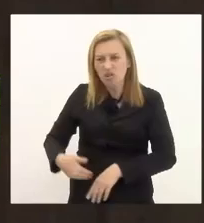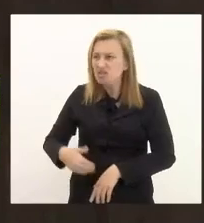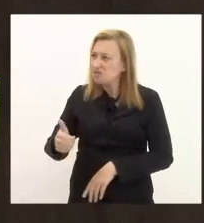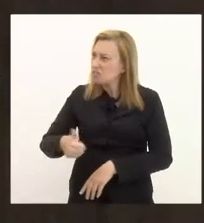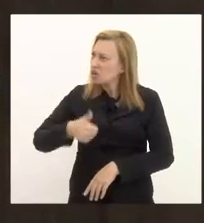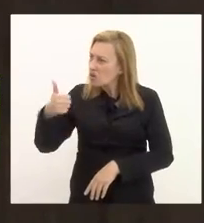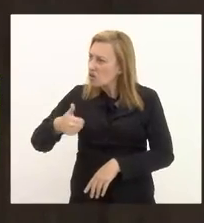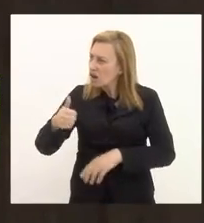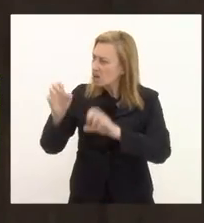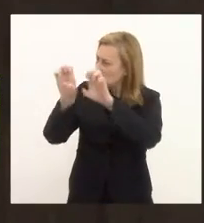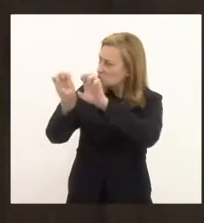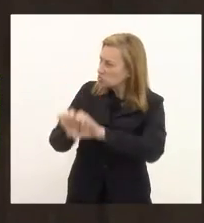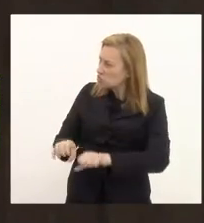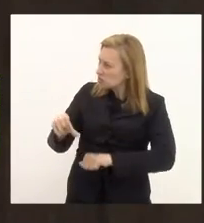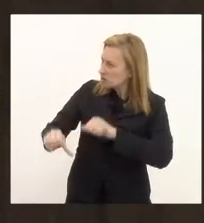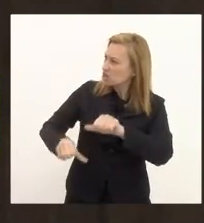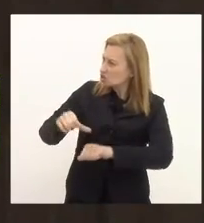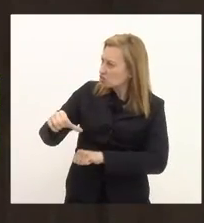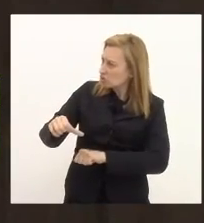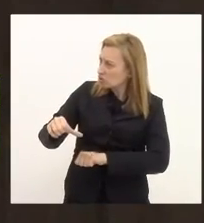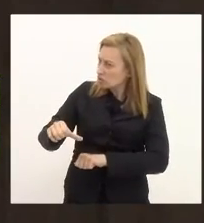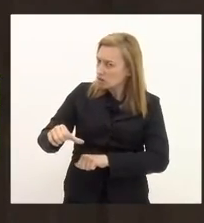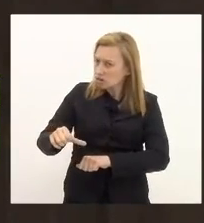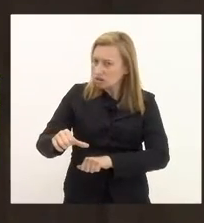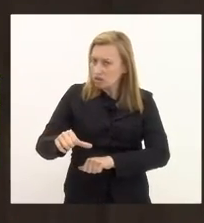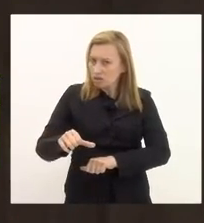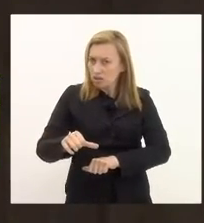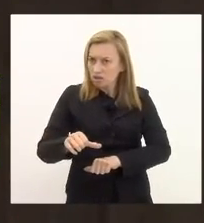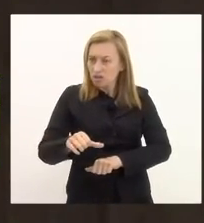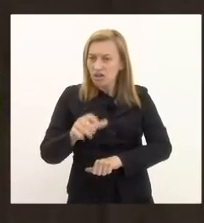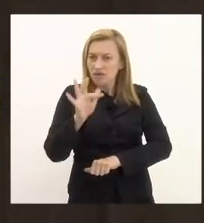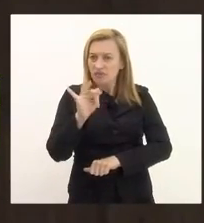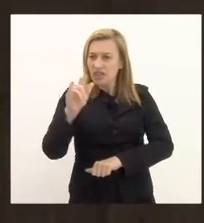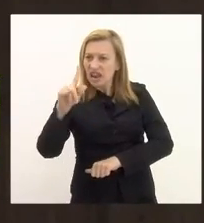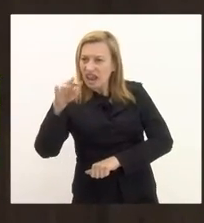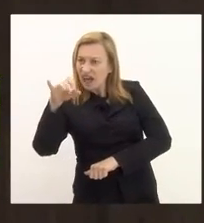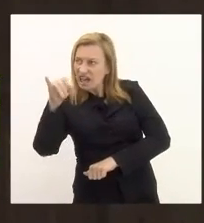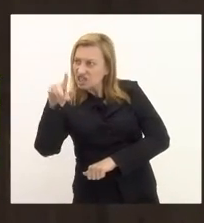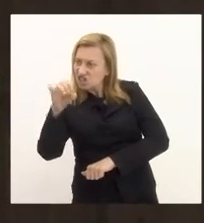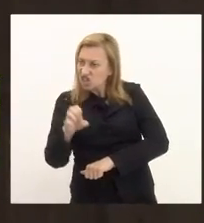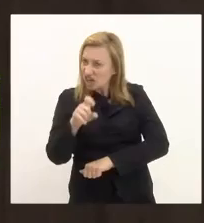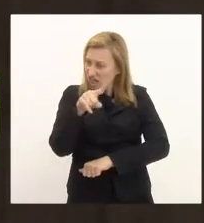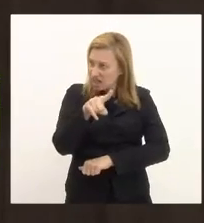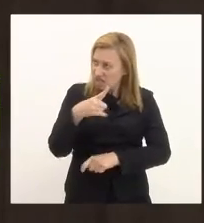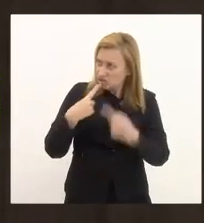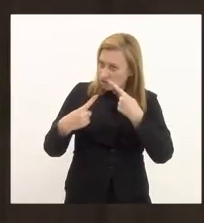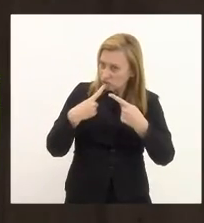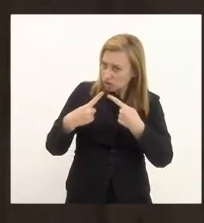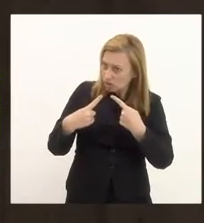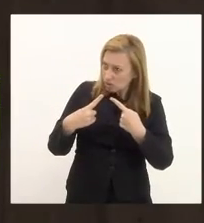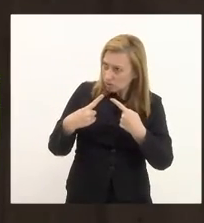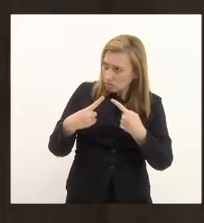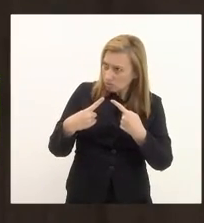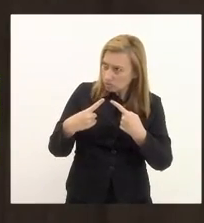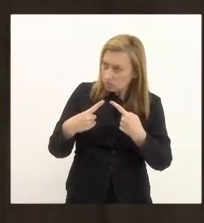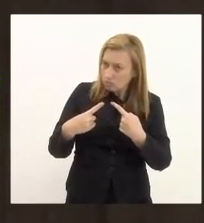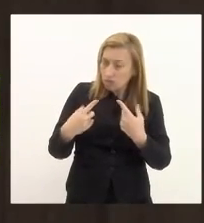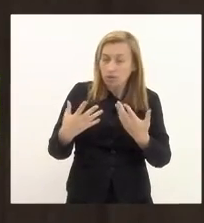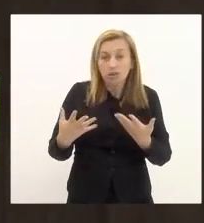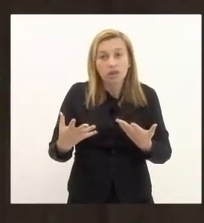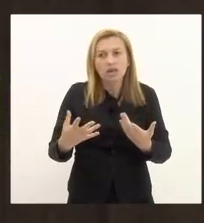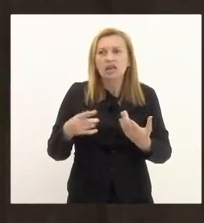estrutura do Rio de Janeiro e vai transformar isso daqui numa Finlândia é esse o debate é isso debate que está sendo feito